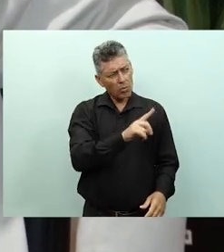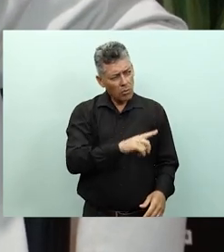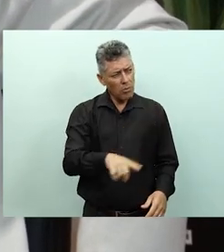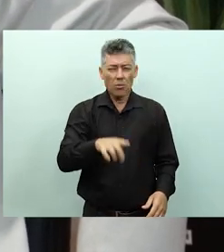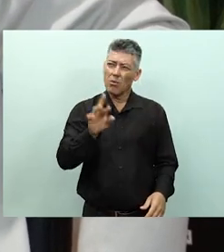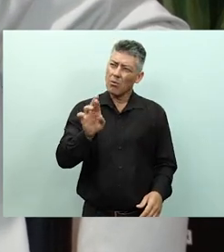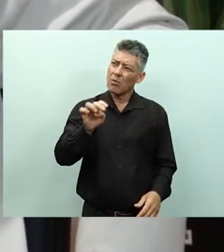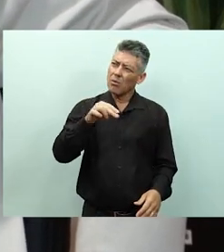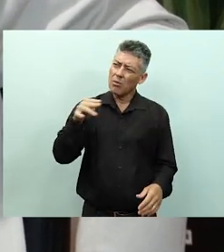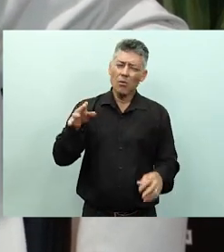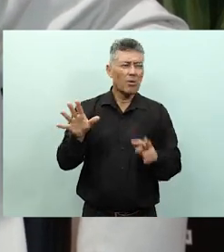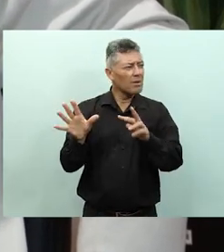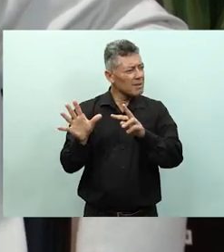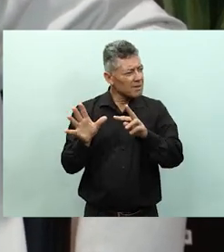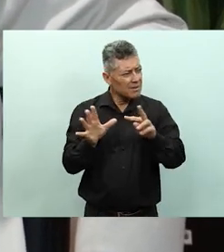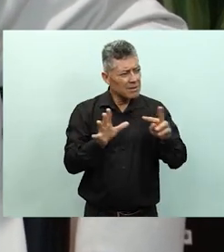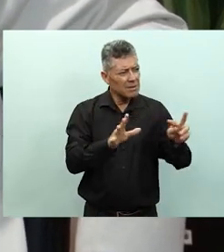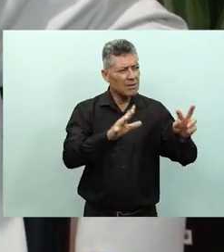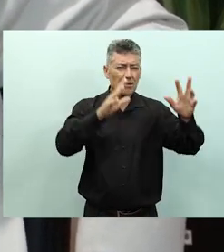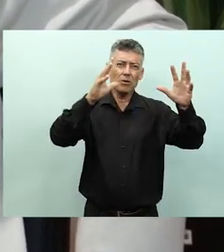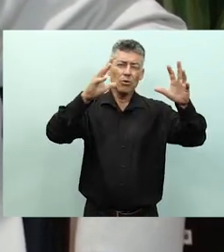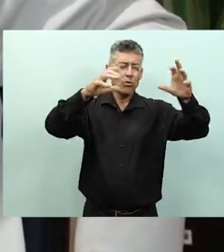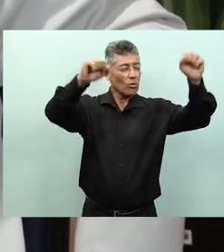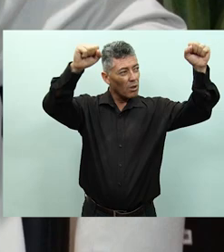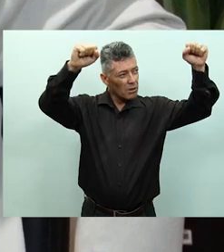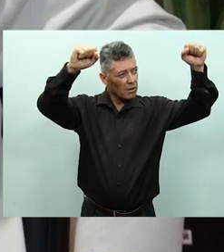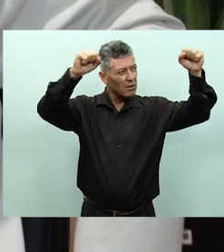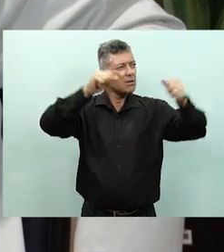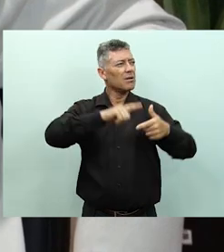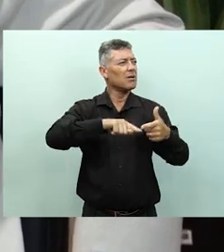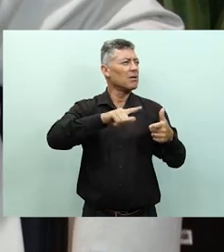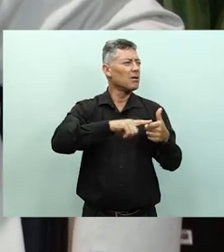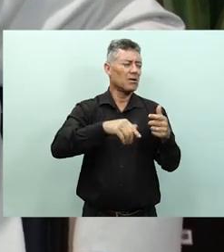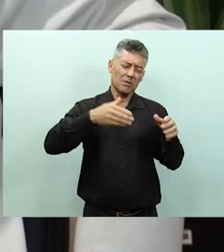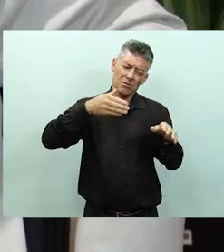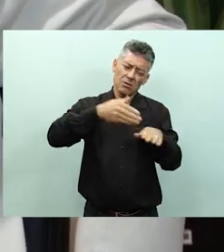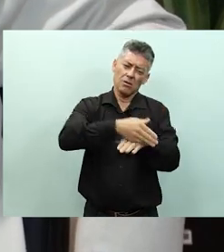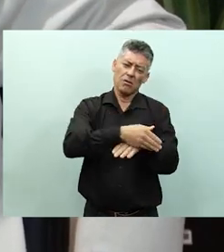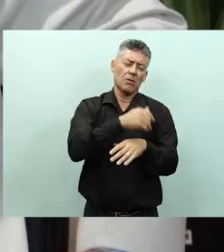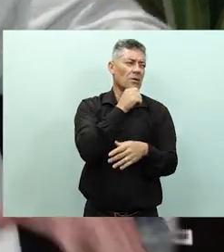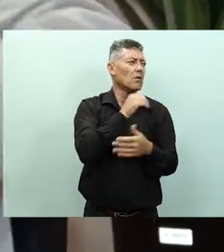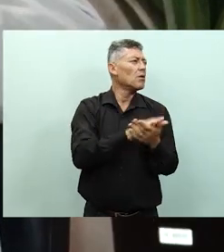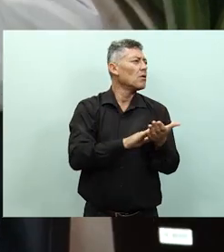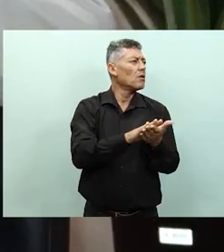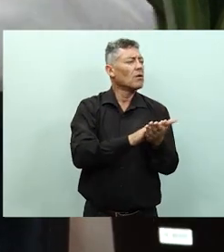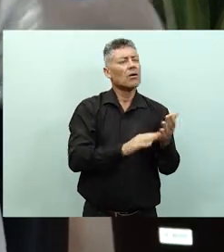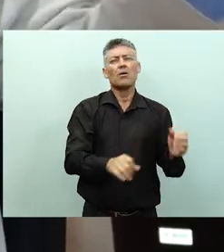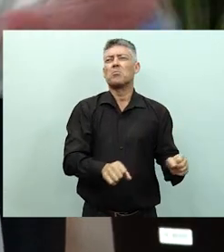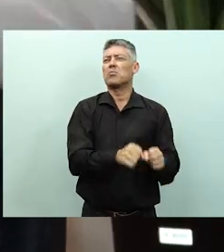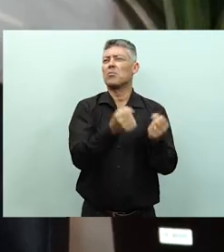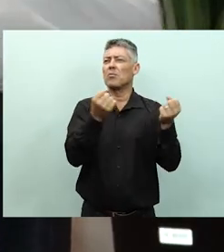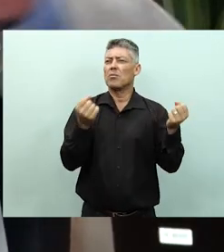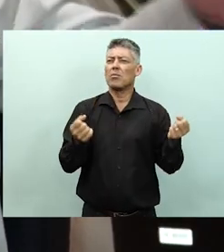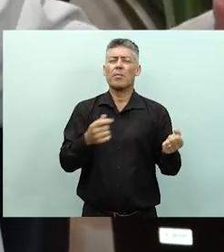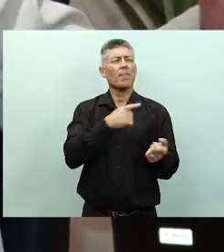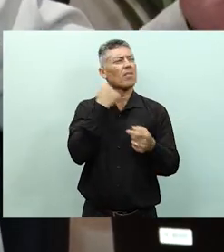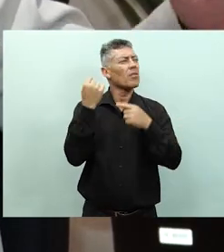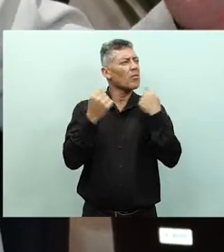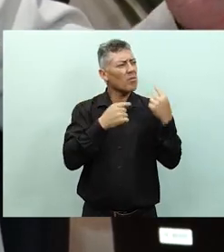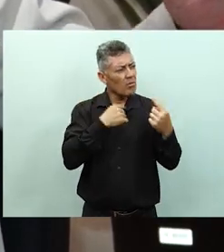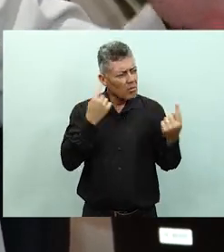Grande do Norte uma semana sem luz, sem acesso por estrada, destruiu estrada, matou